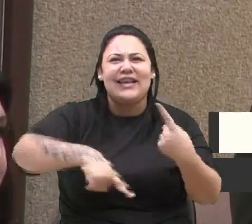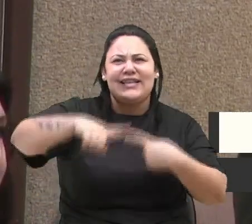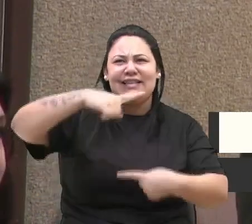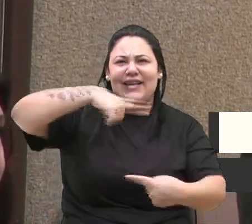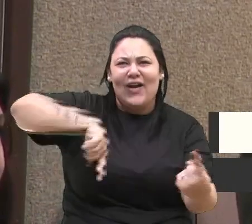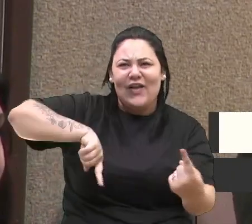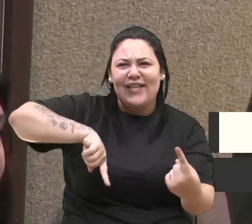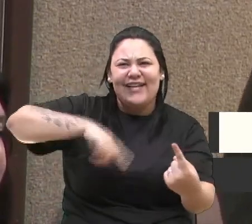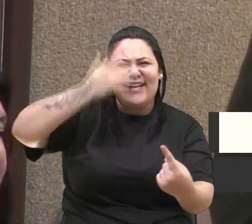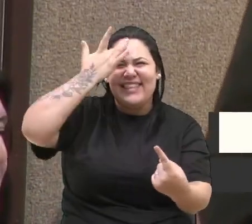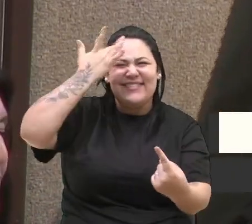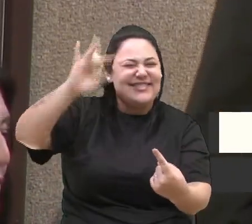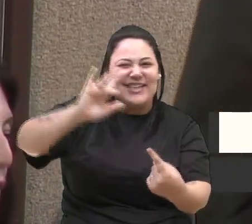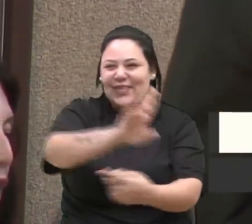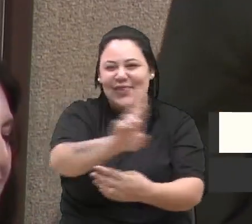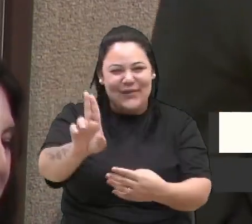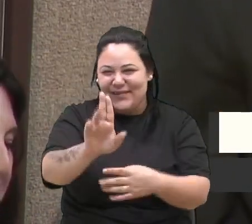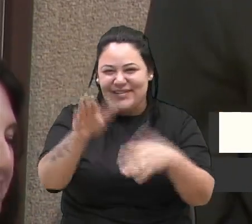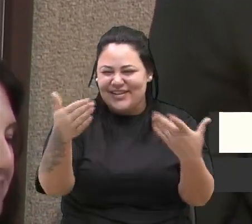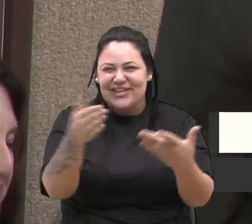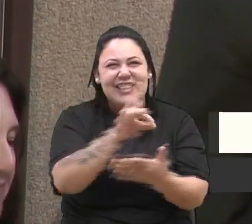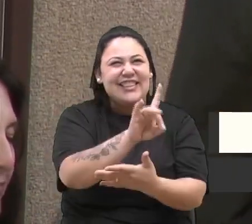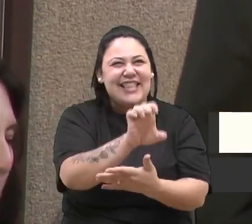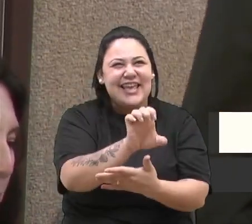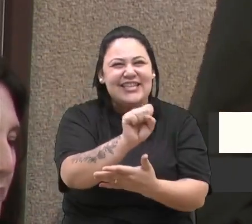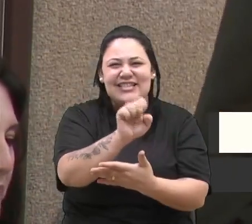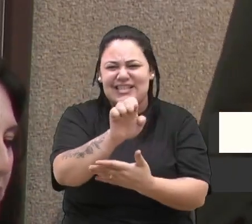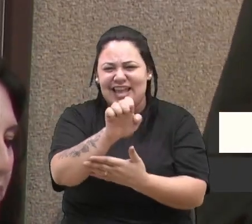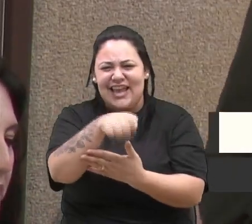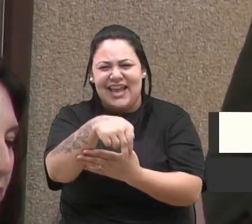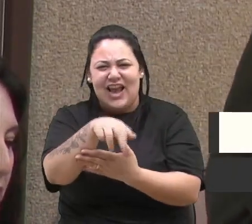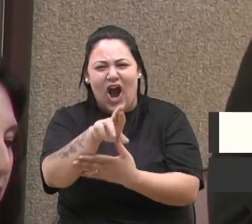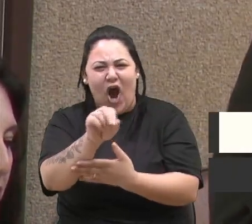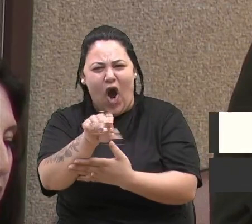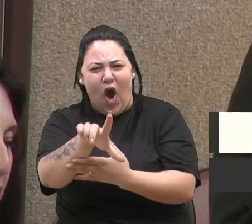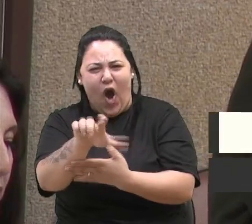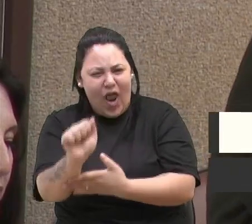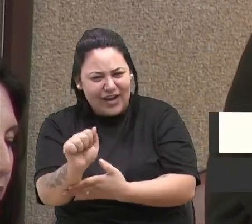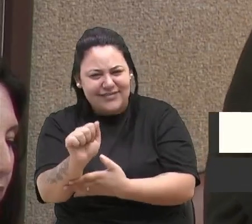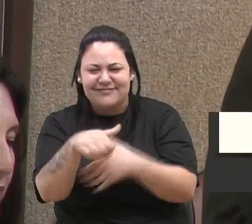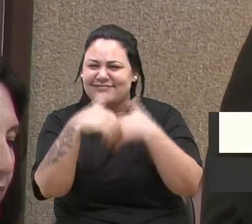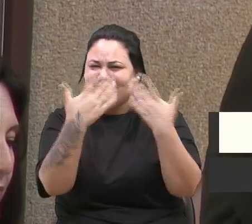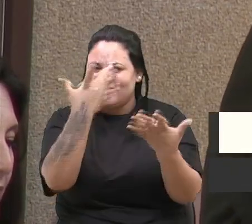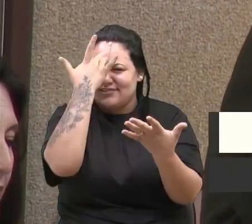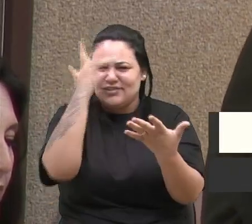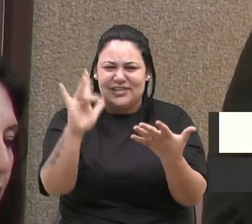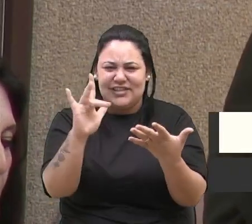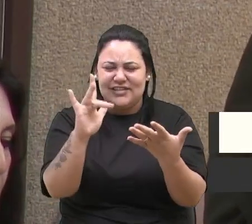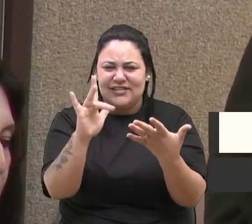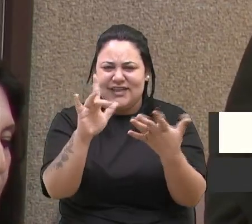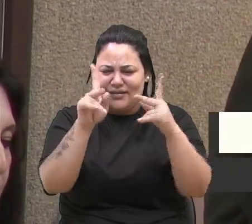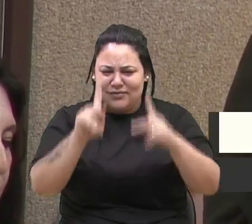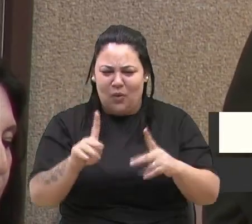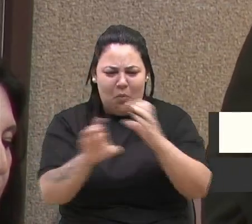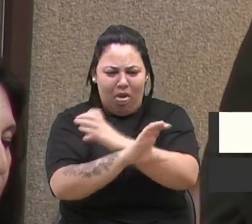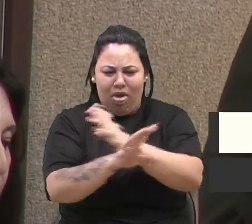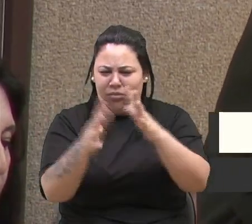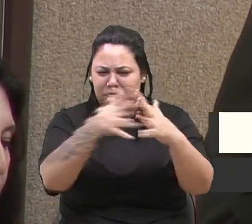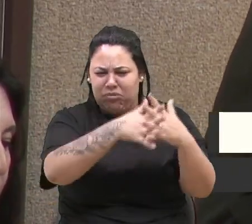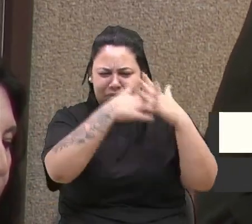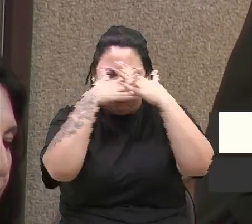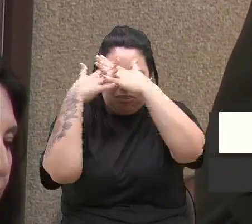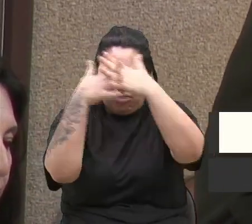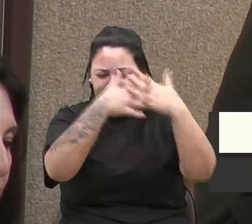Bate, não sei como é que é, enfim, Desenrola, isso. E porque as pessoas estão totalmente atrapalhadas com finanças. Esse